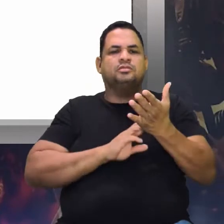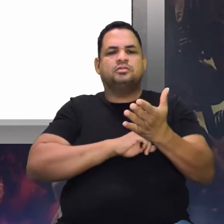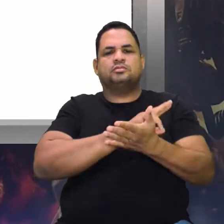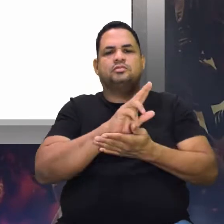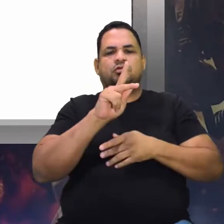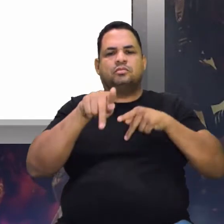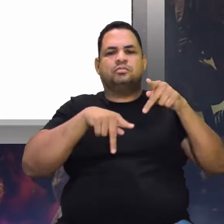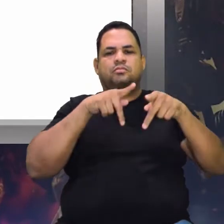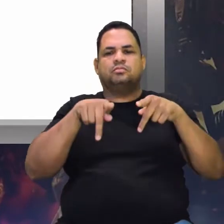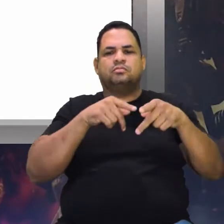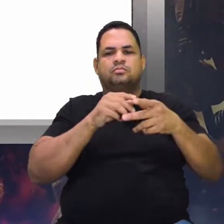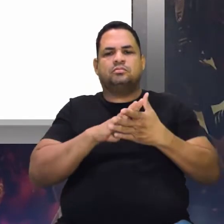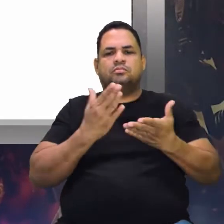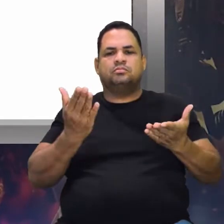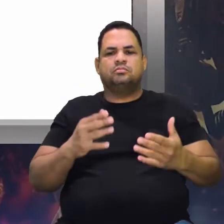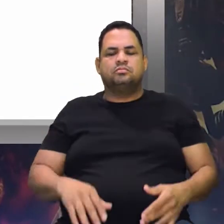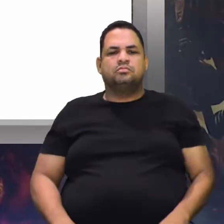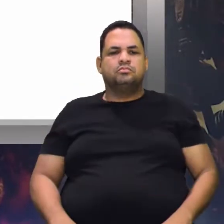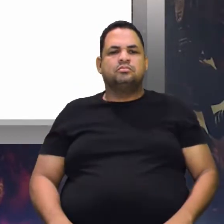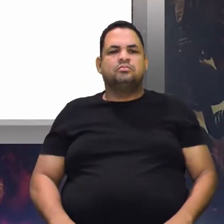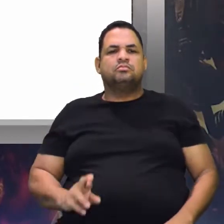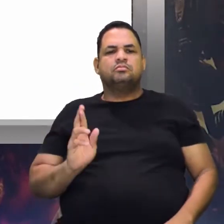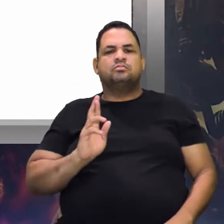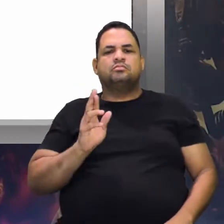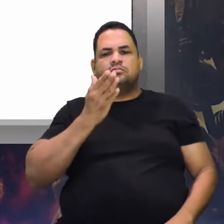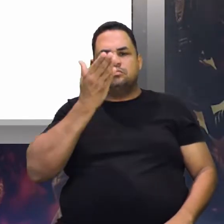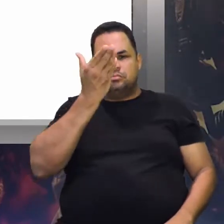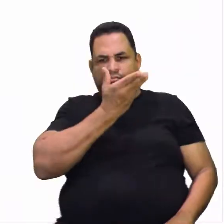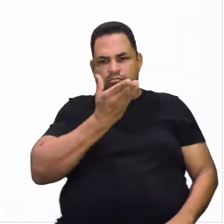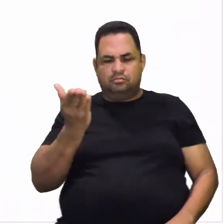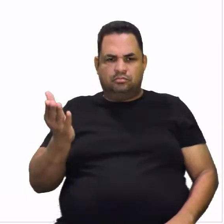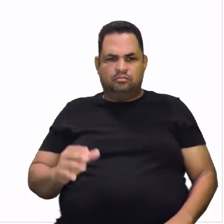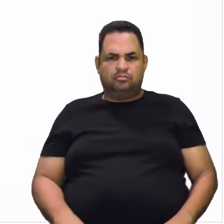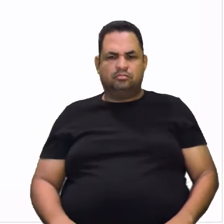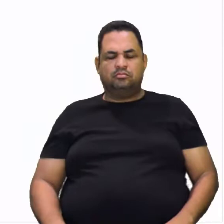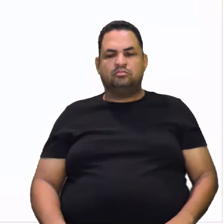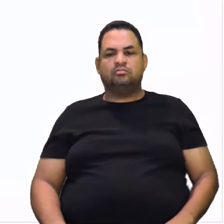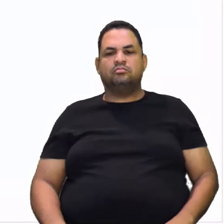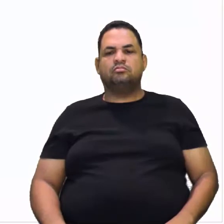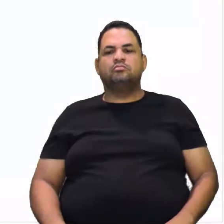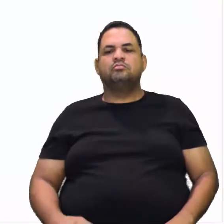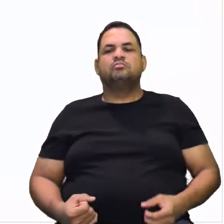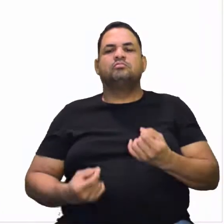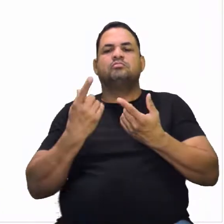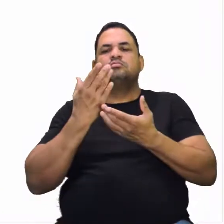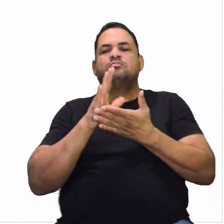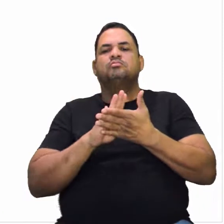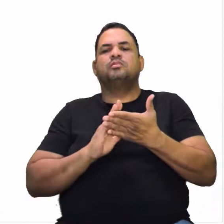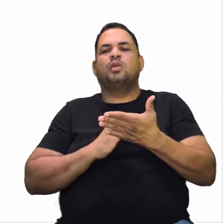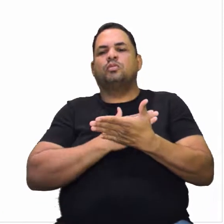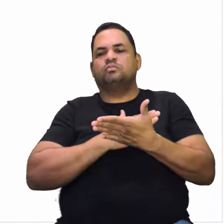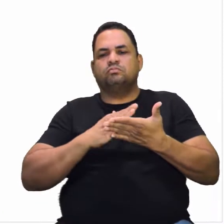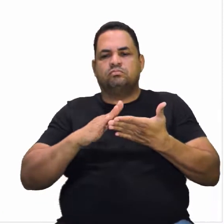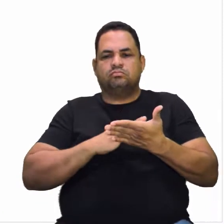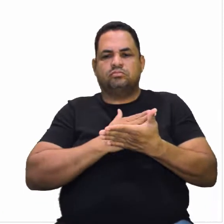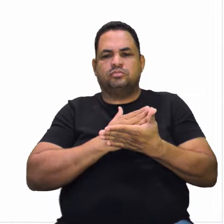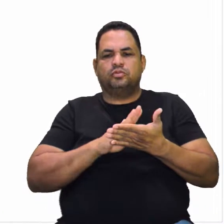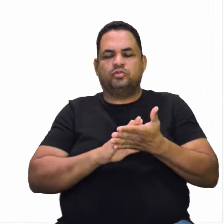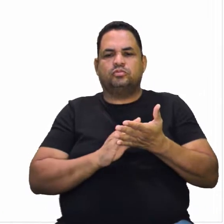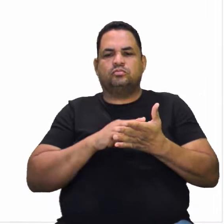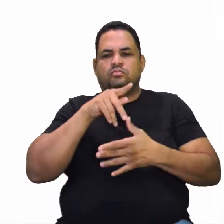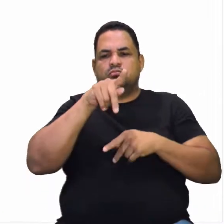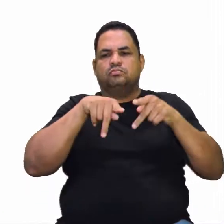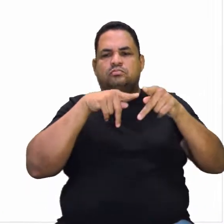povos que ali passavam. Professor, quem são os povos? Olhem na tela de vocês aí, alguns povos que passaram ali formaram os